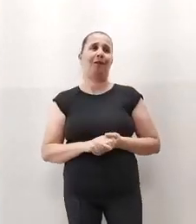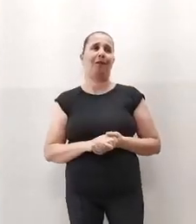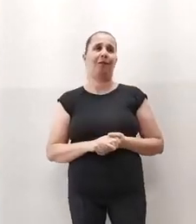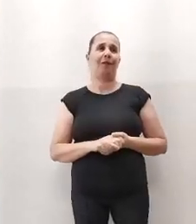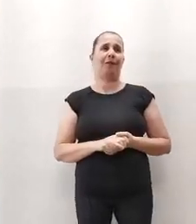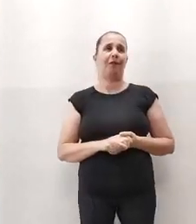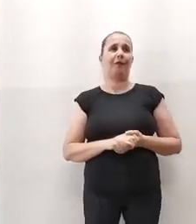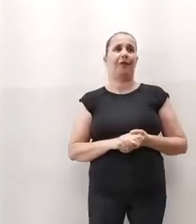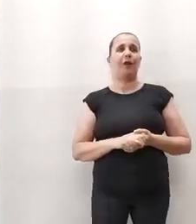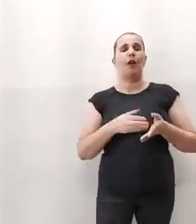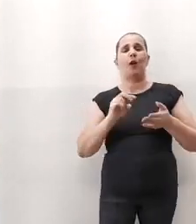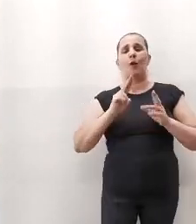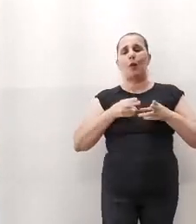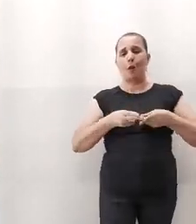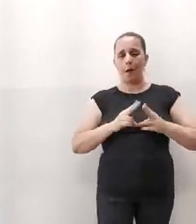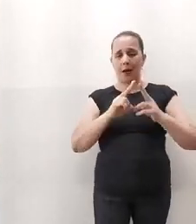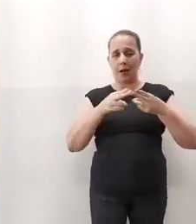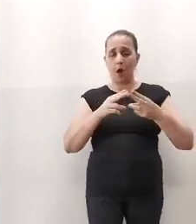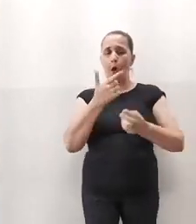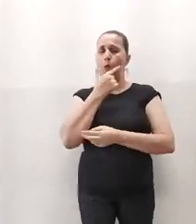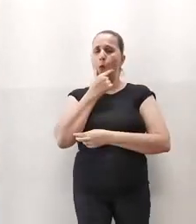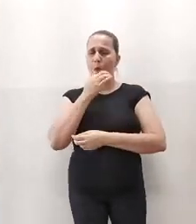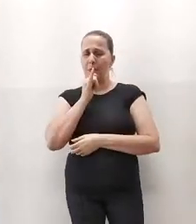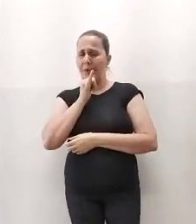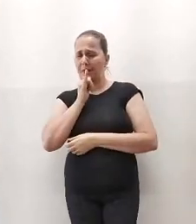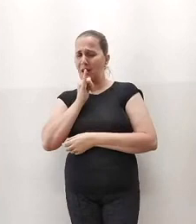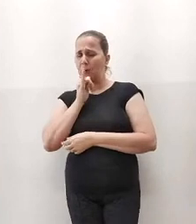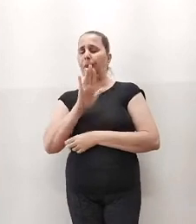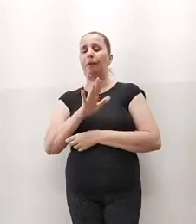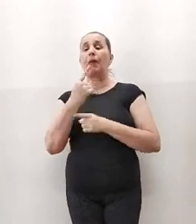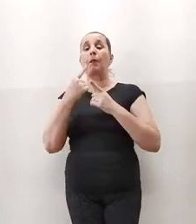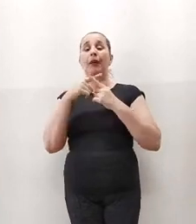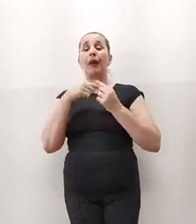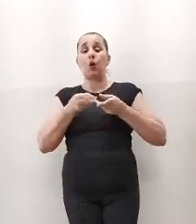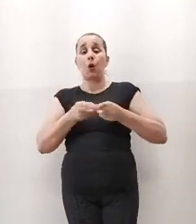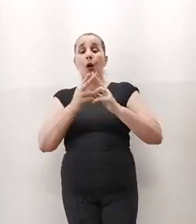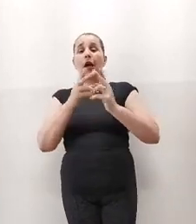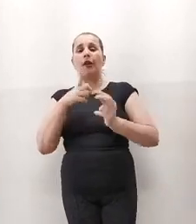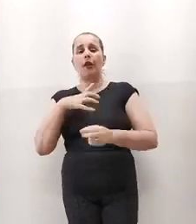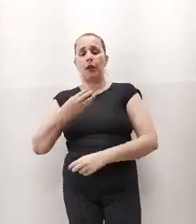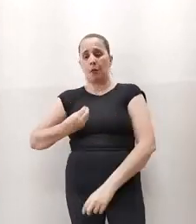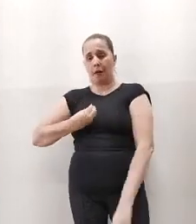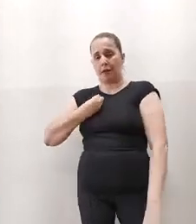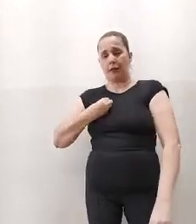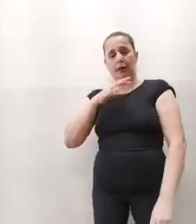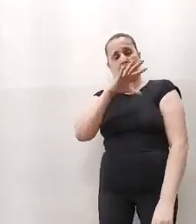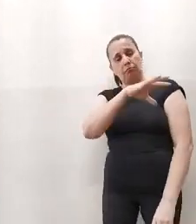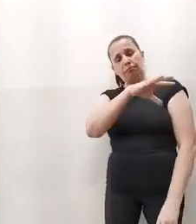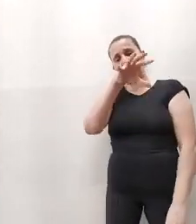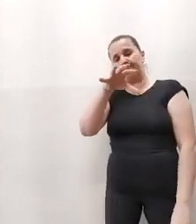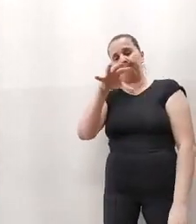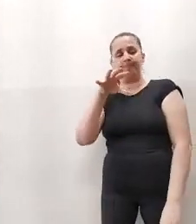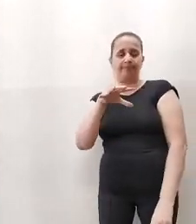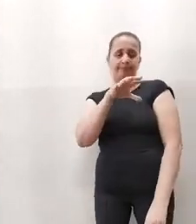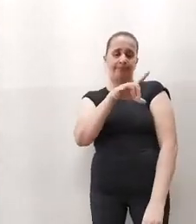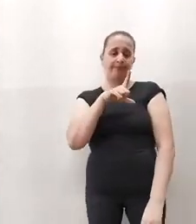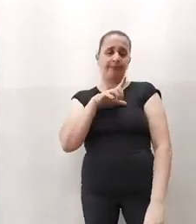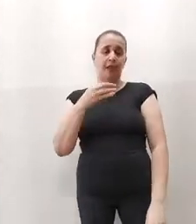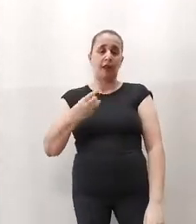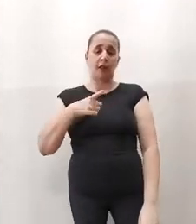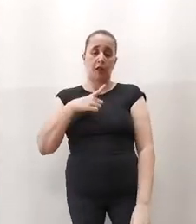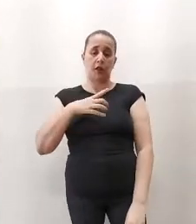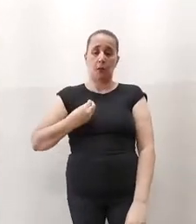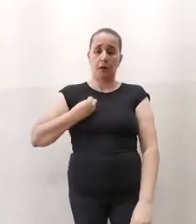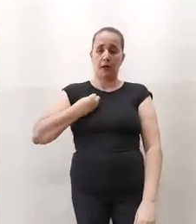Noé é um ótimo exemplo, ou seja, ele vivia a sua vida de maneira local, ele vivia a sua vida